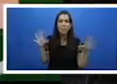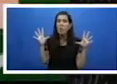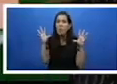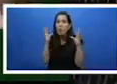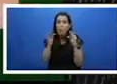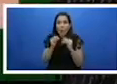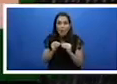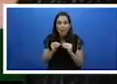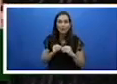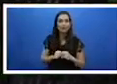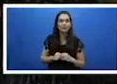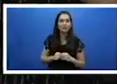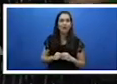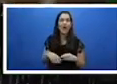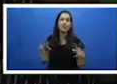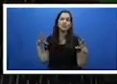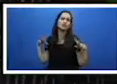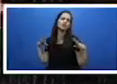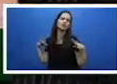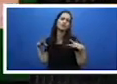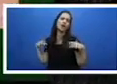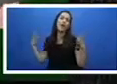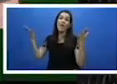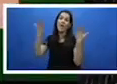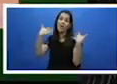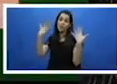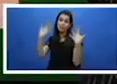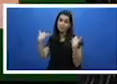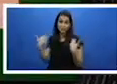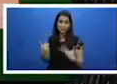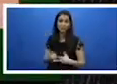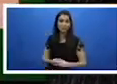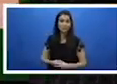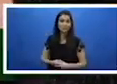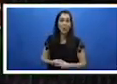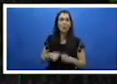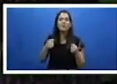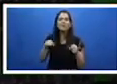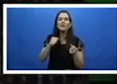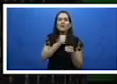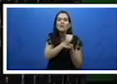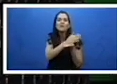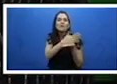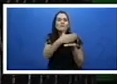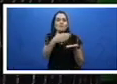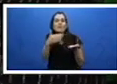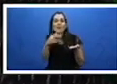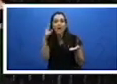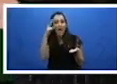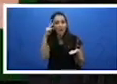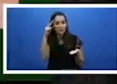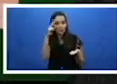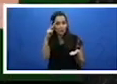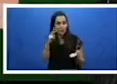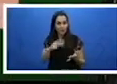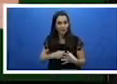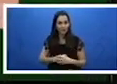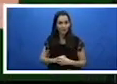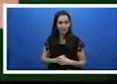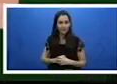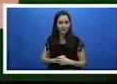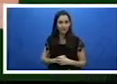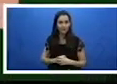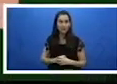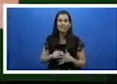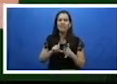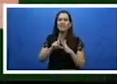né? Nas férias de verão, tá? Vamos colocar um começo para a nossa história. Depois,